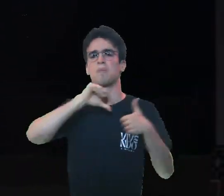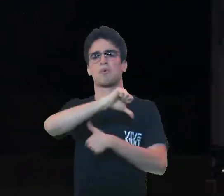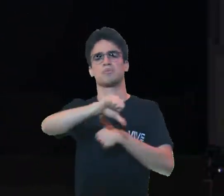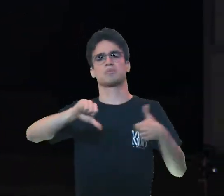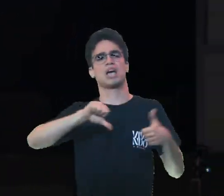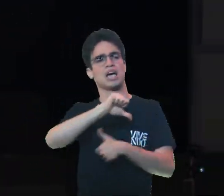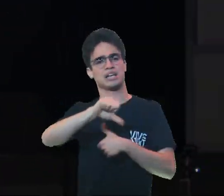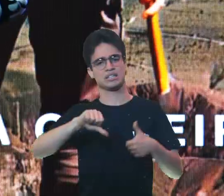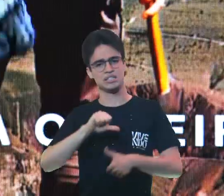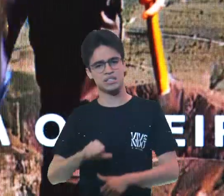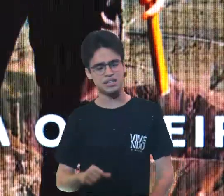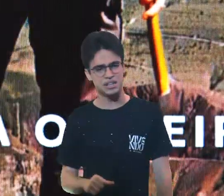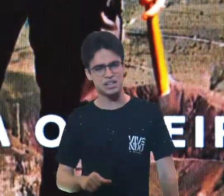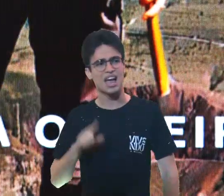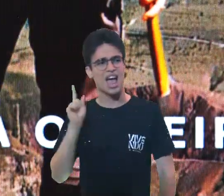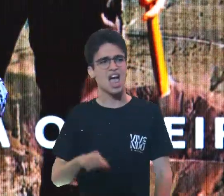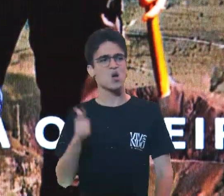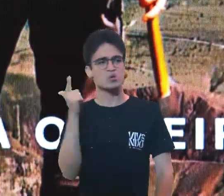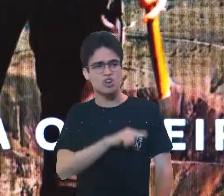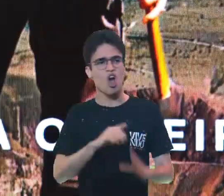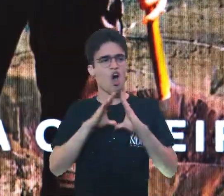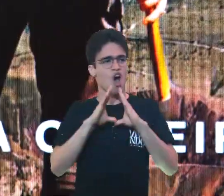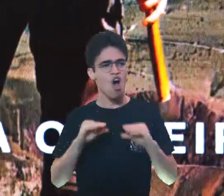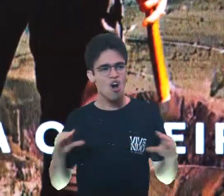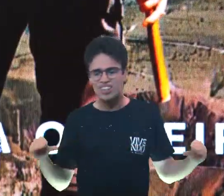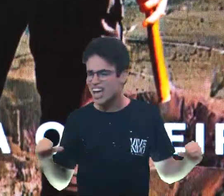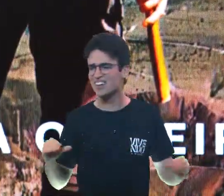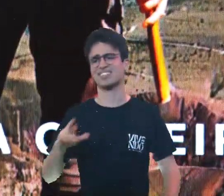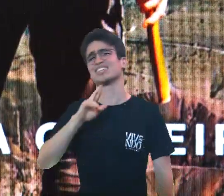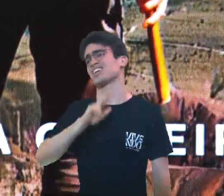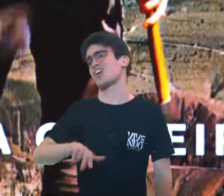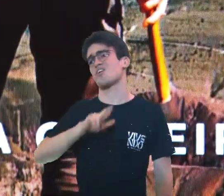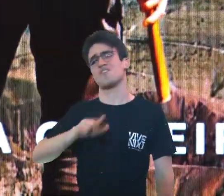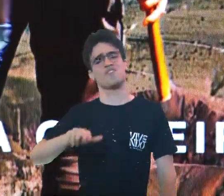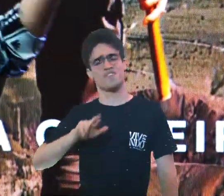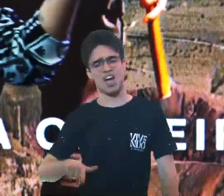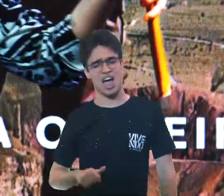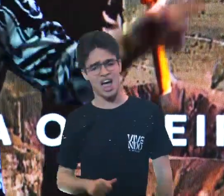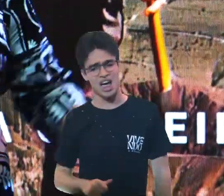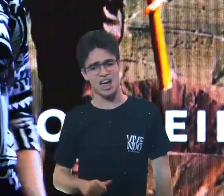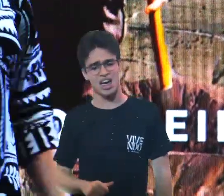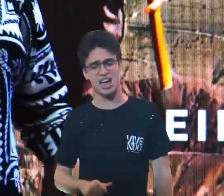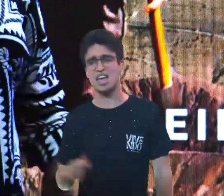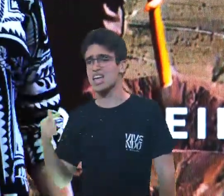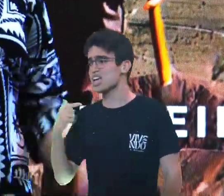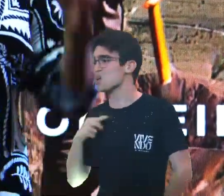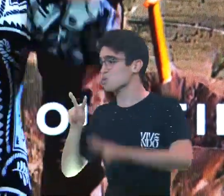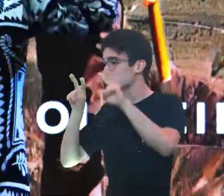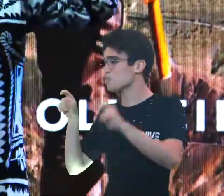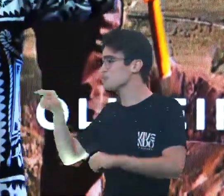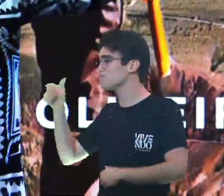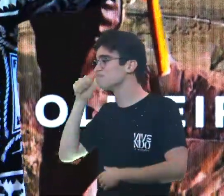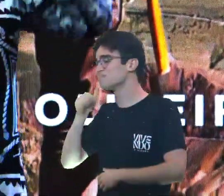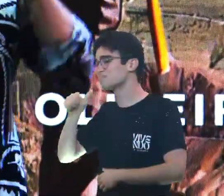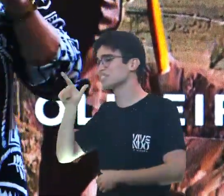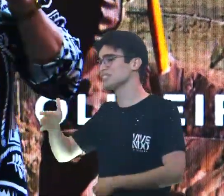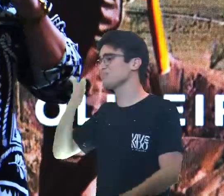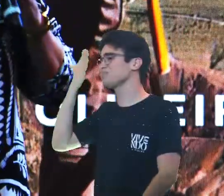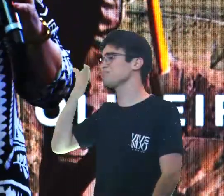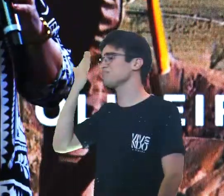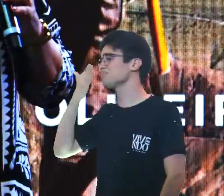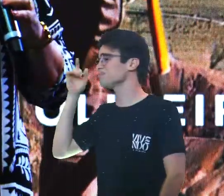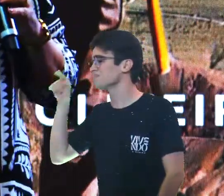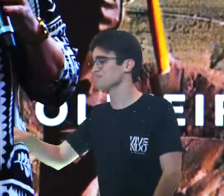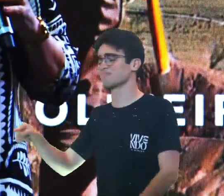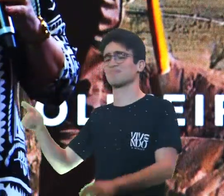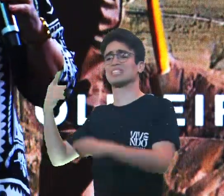E não vai ser confortável para nós nos envolver com a menina que se prostitui na esquina da cidade de